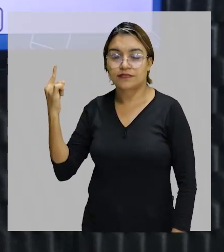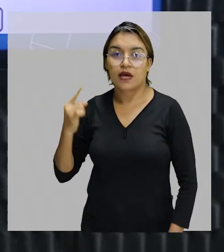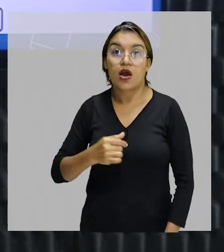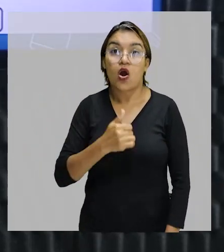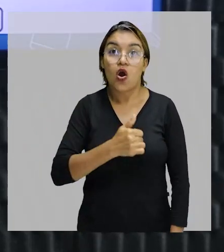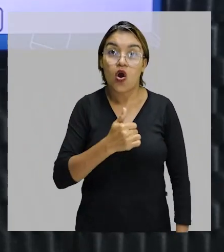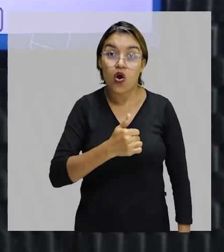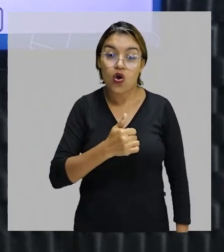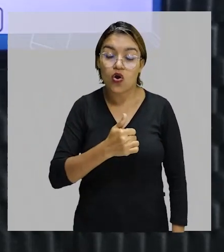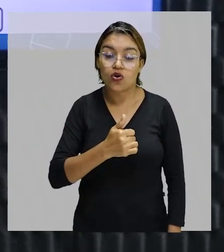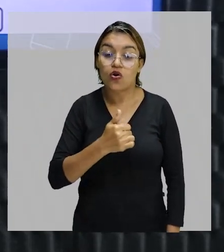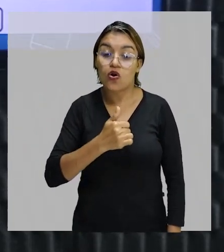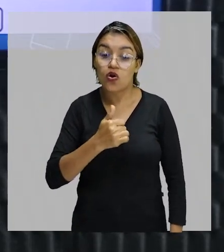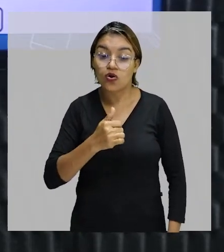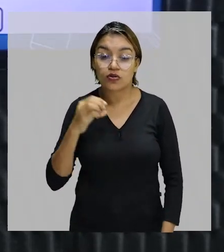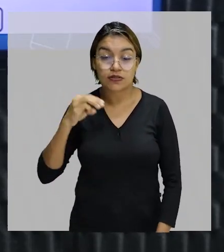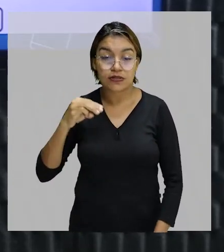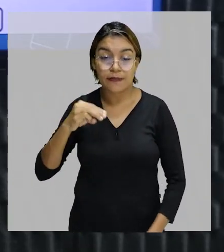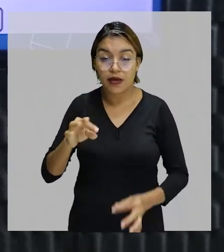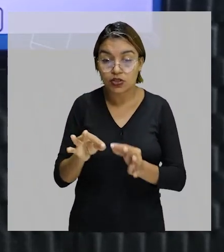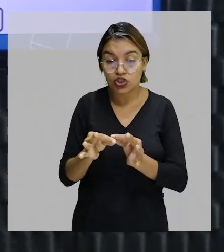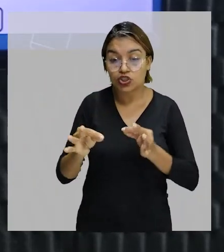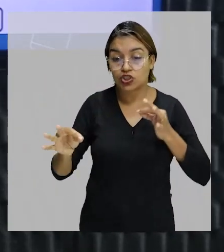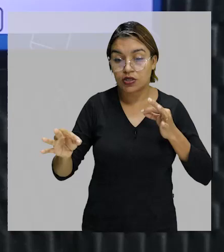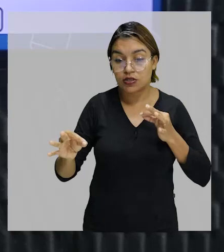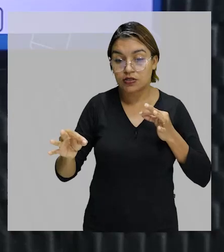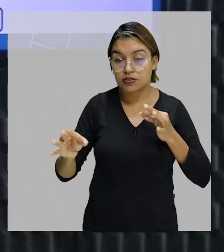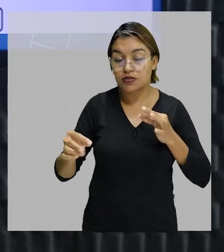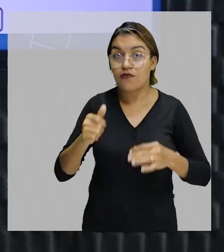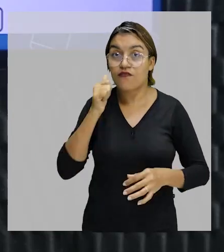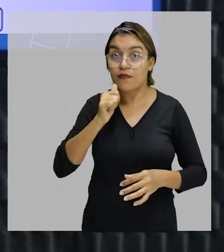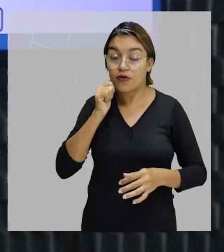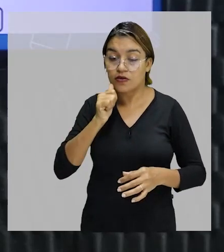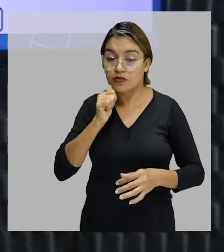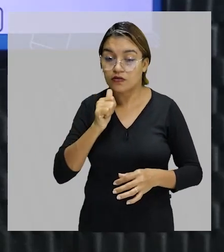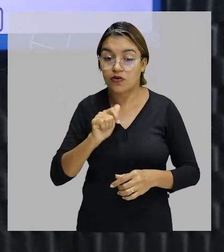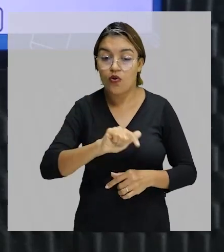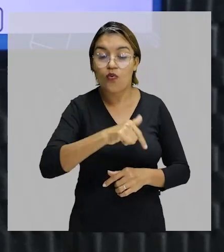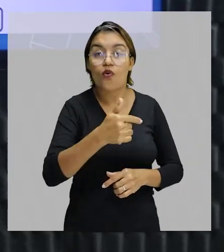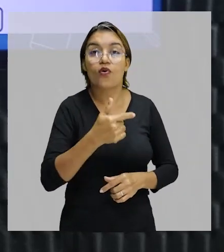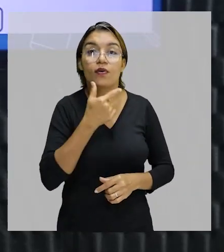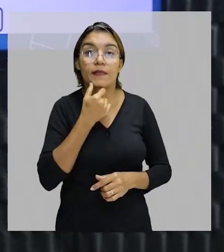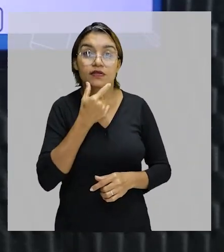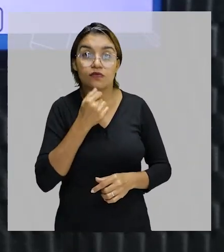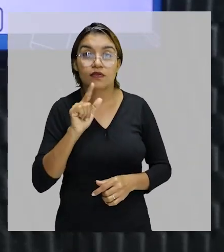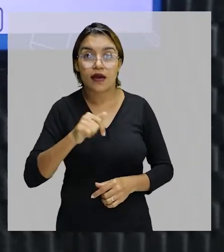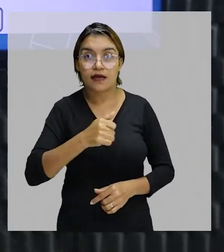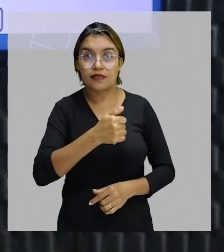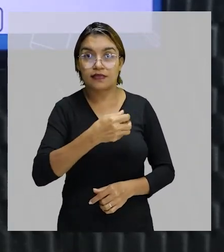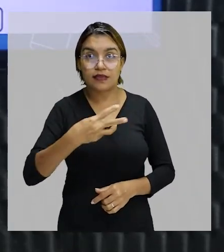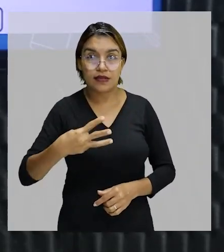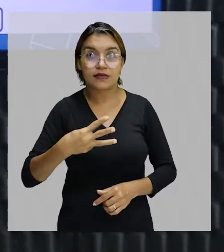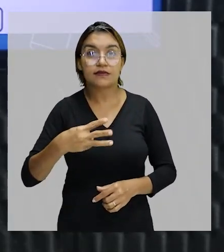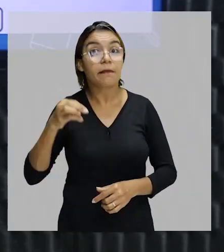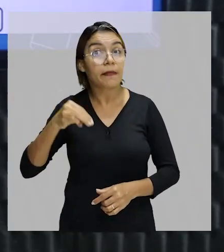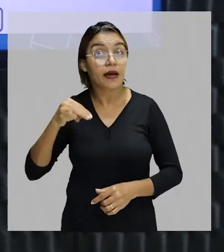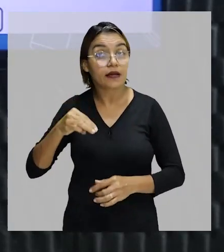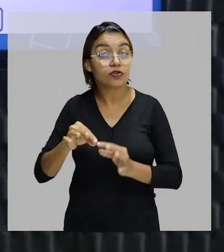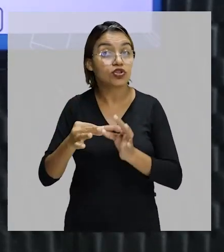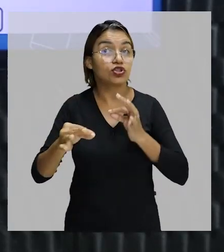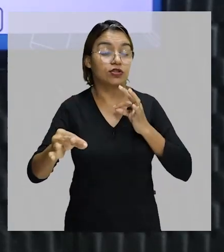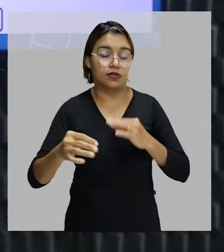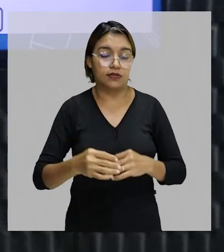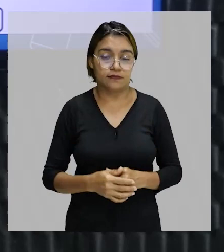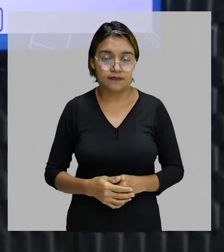11 metros dessa caixa de areia. No masculino, a 13 metros dessa caixa de areia. Nós vimos lá que no salto em distância,